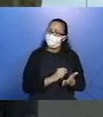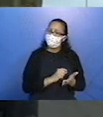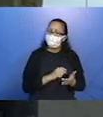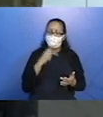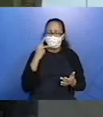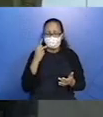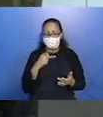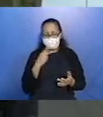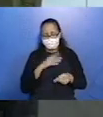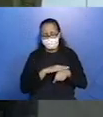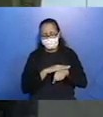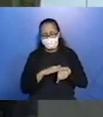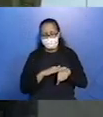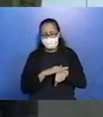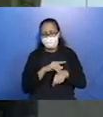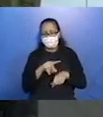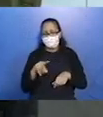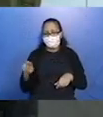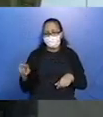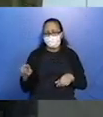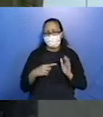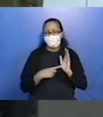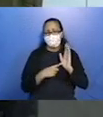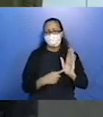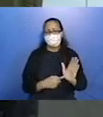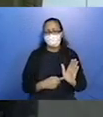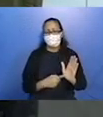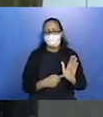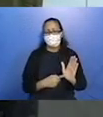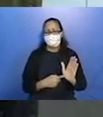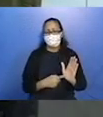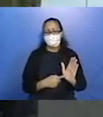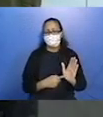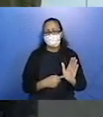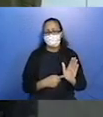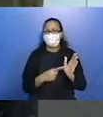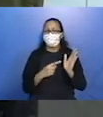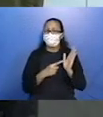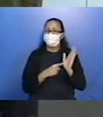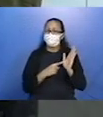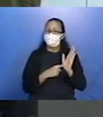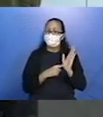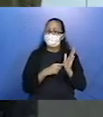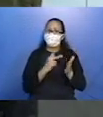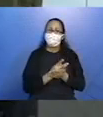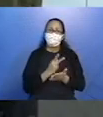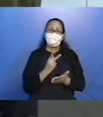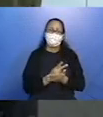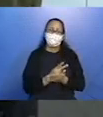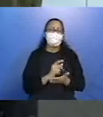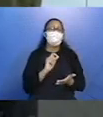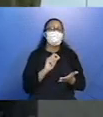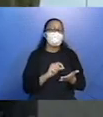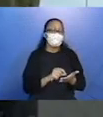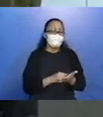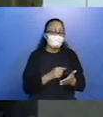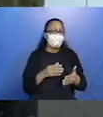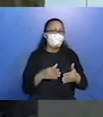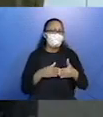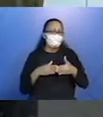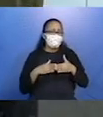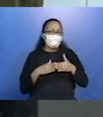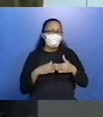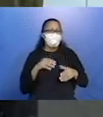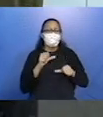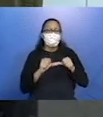com você, para estar ali mostrando, olha, tá vendo aqui nessa parte, aqui você errou, corrige aqui, por favor, ou troca aqui